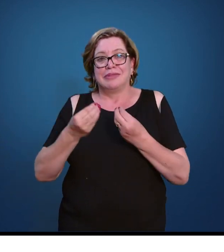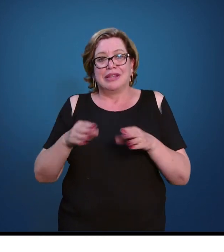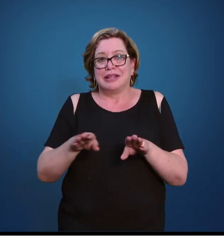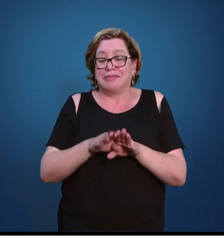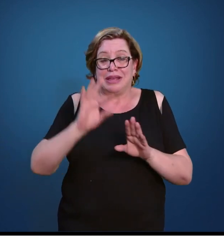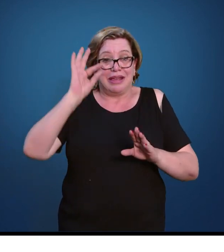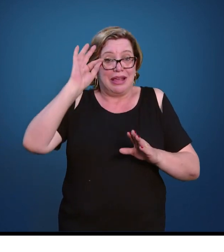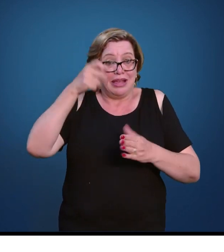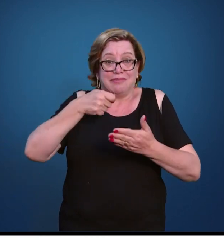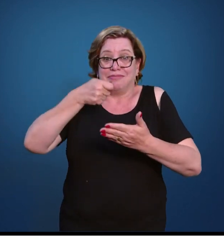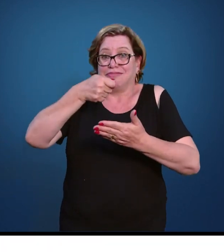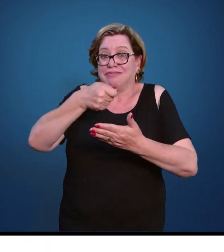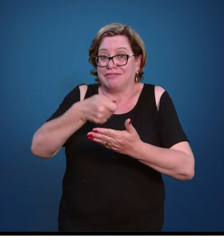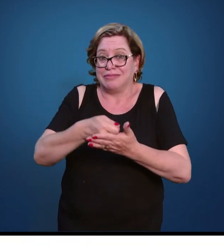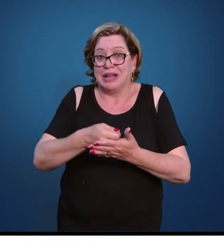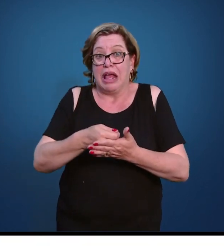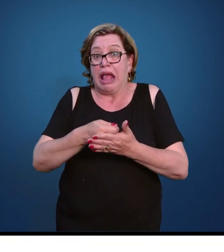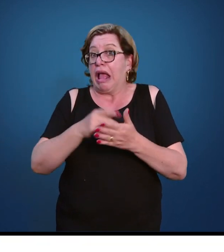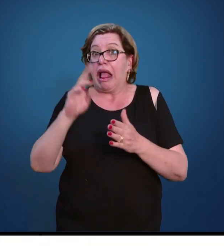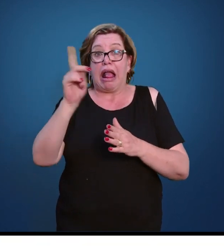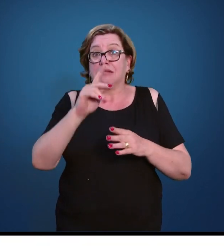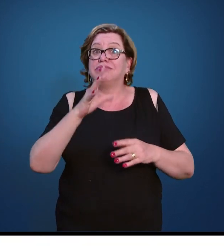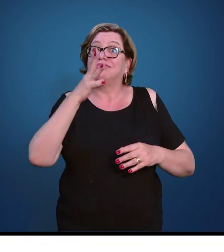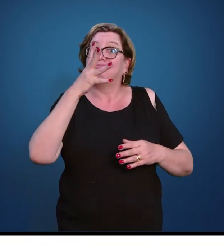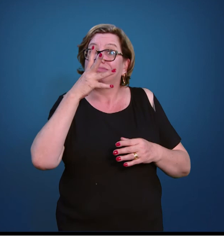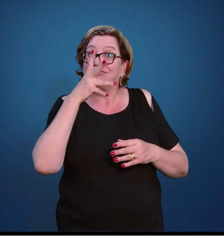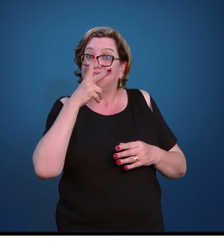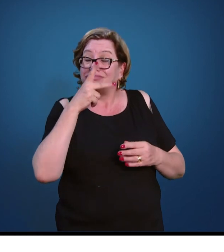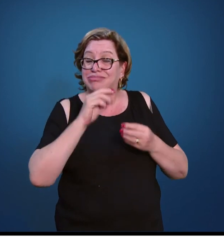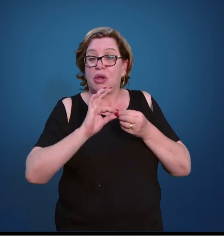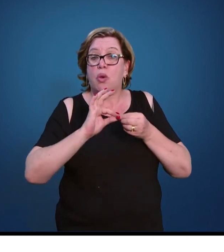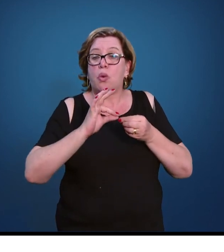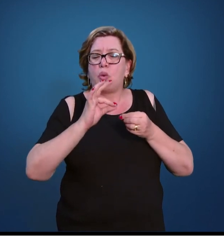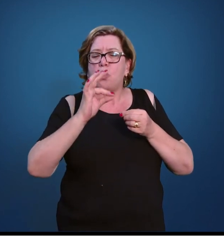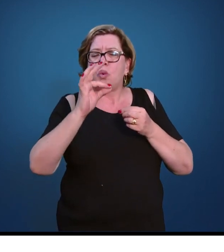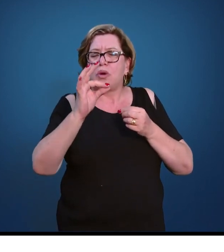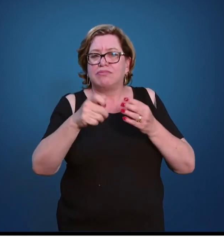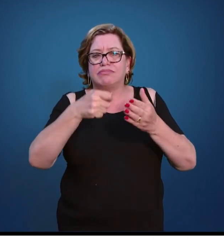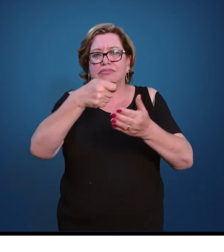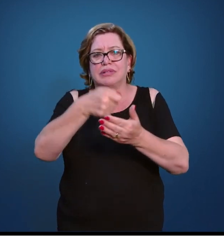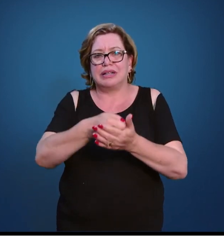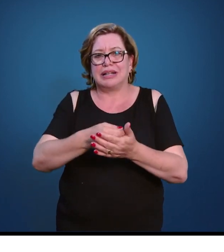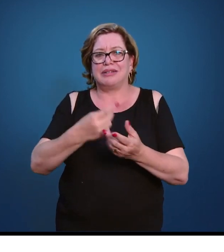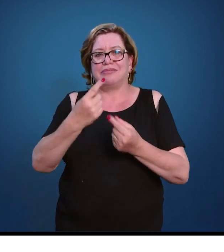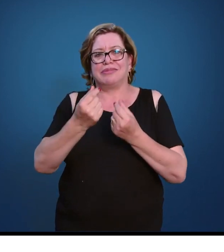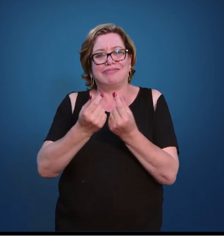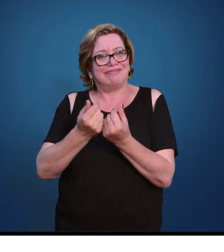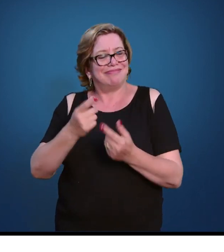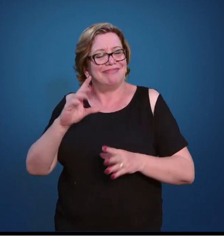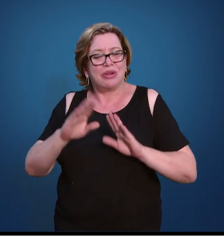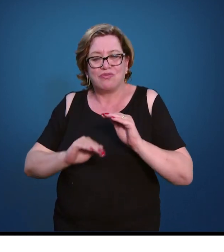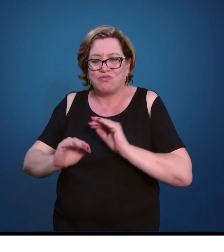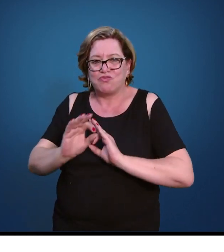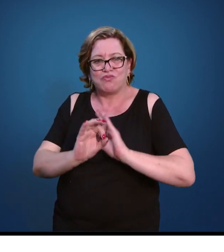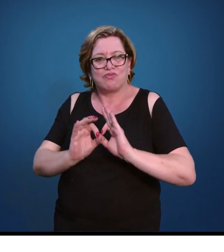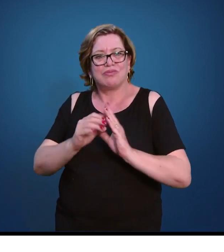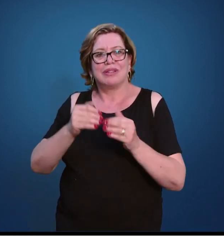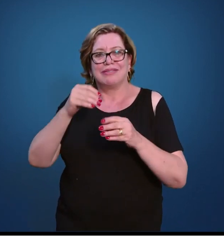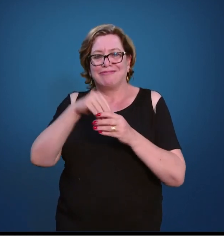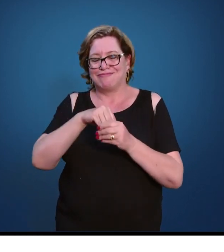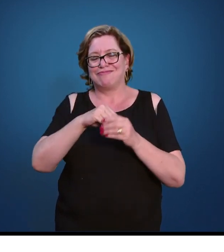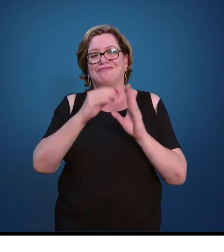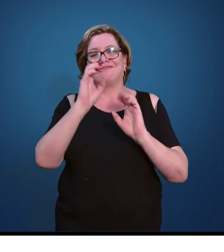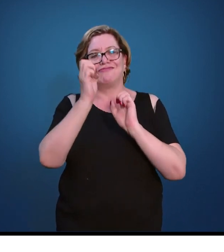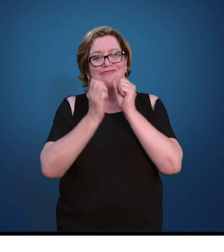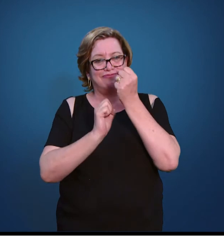e pagasse com o prazo maior possível meus fornecedores, para que eu conseguisse trabalhar com esse recurso na empresa. Então,